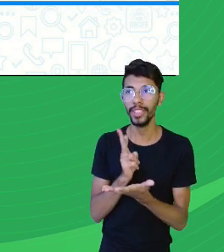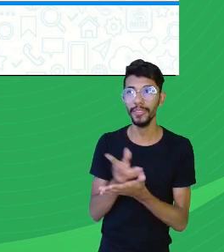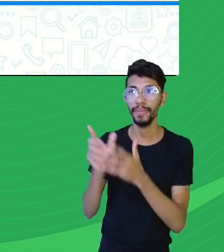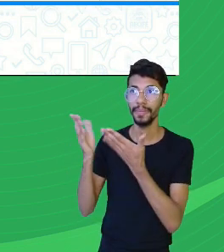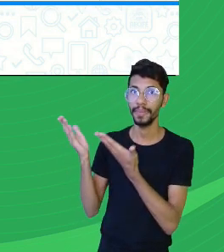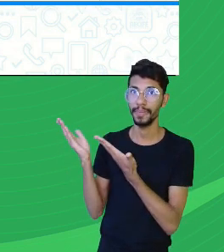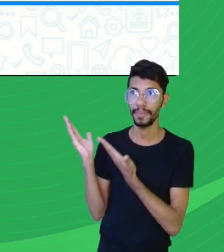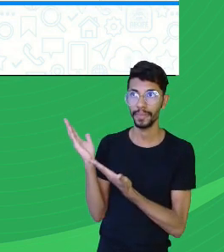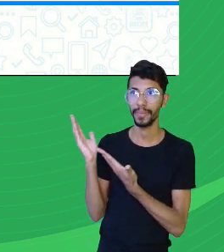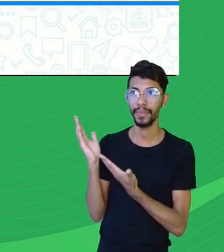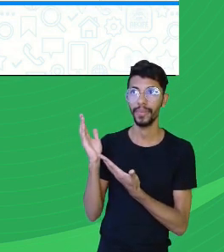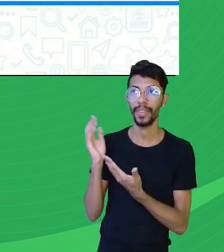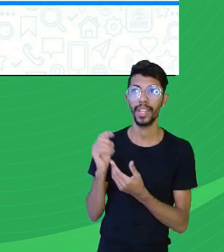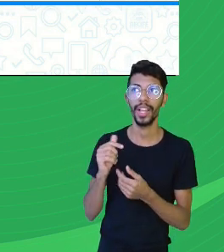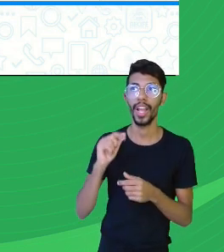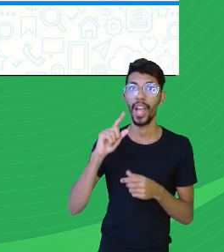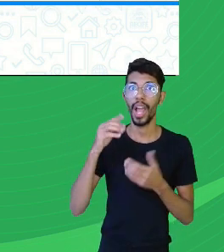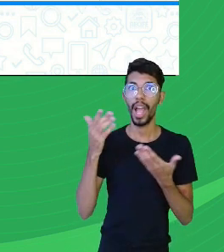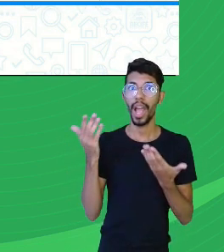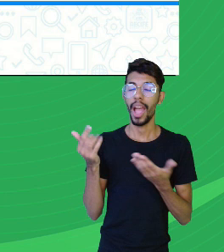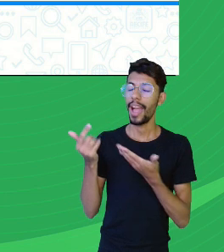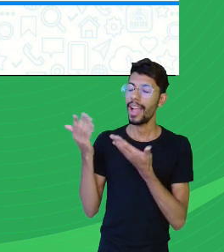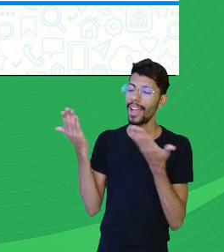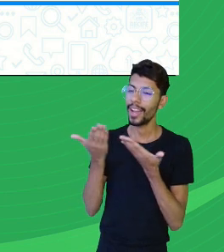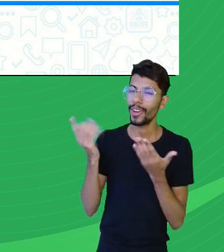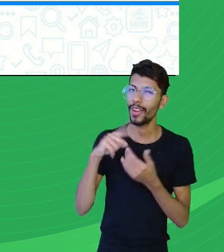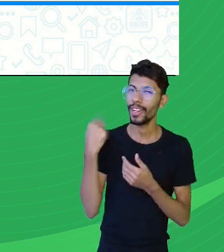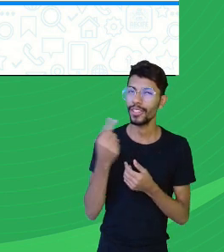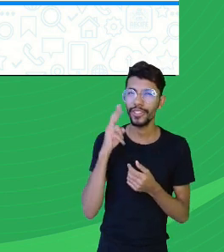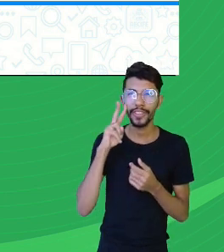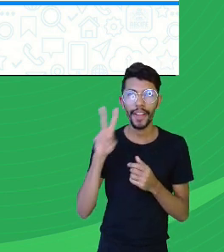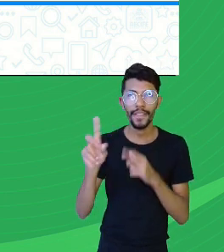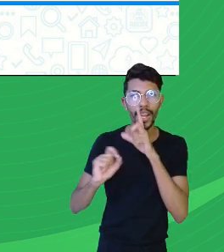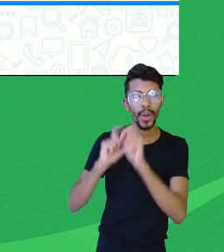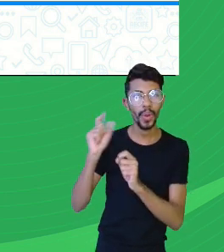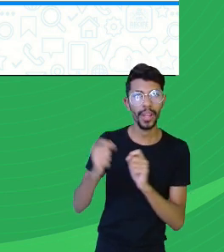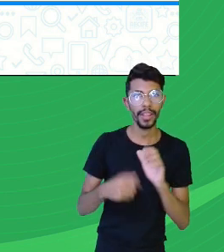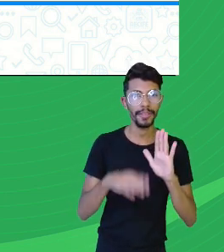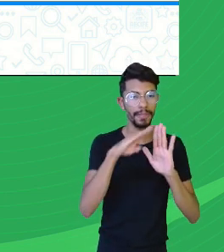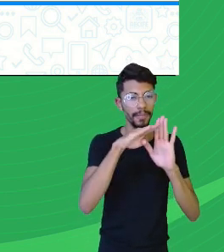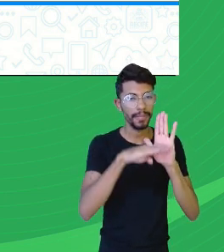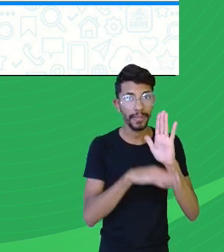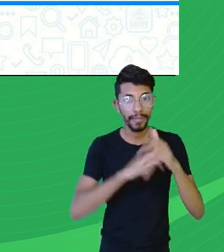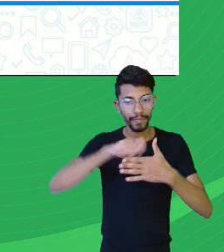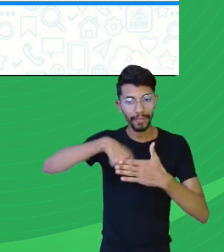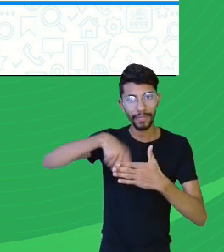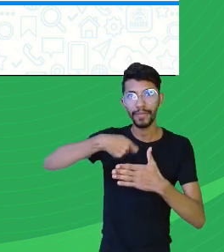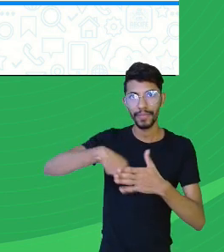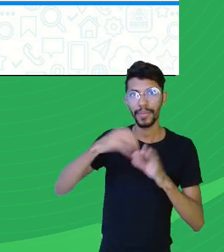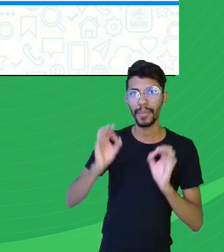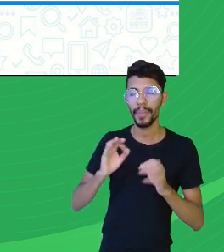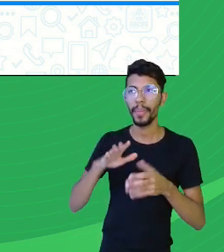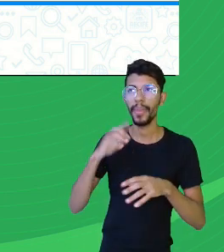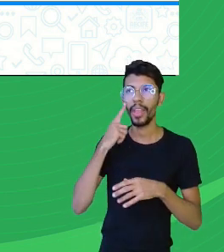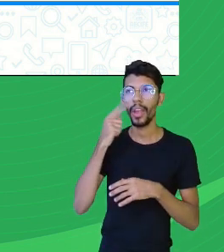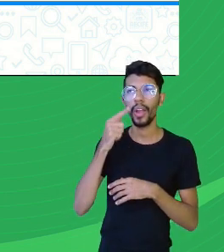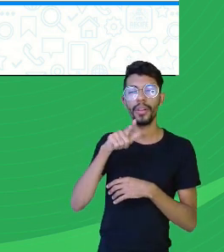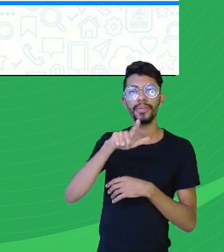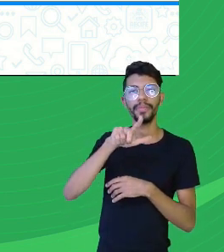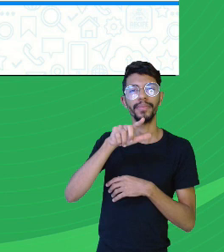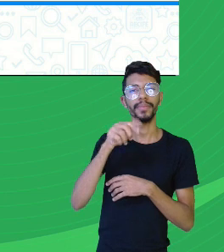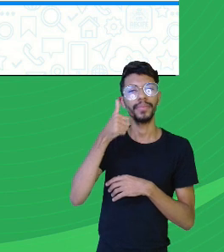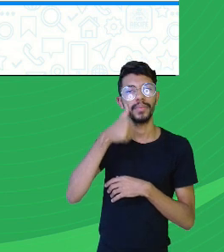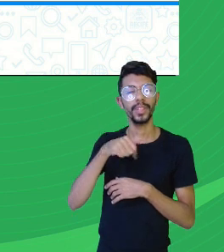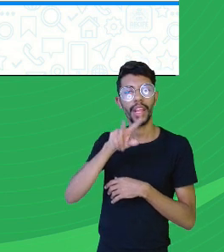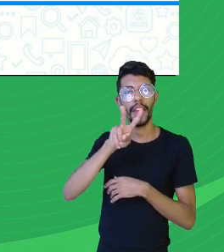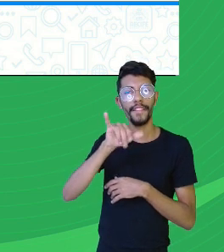vendo aí uma receita. Isso mesmo. Vamos ler? Olha bem. Vilma leu a